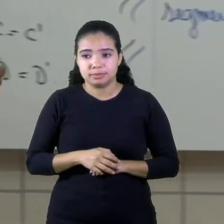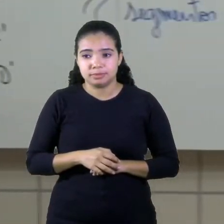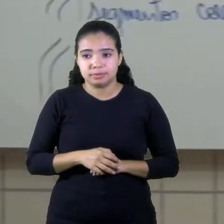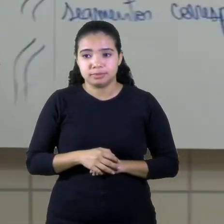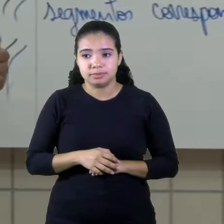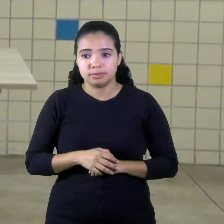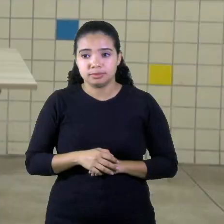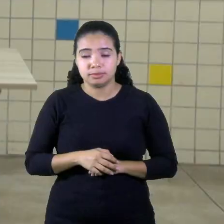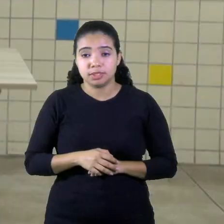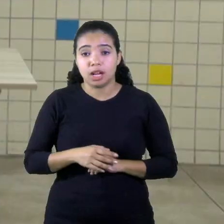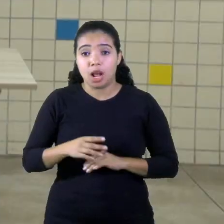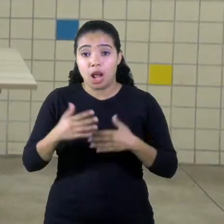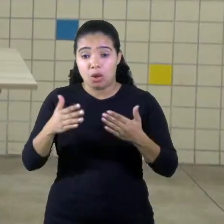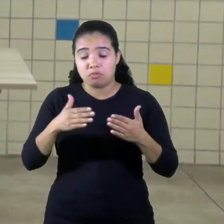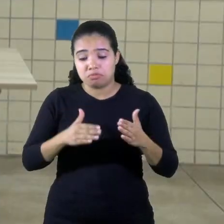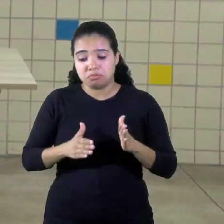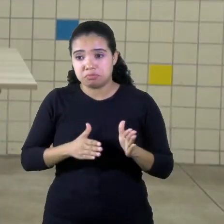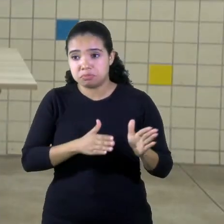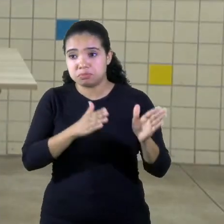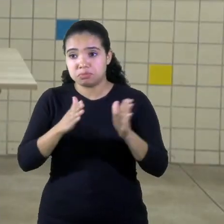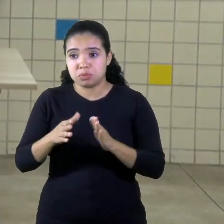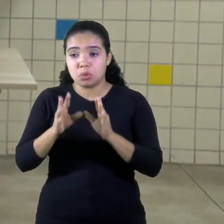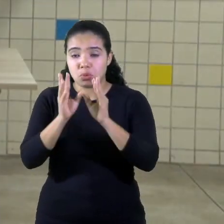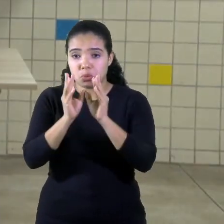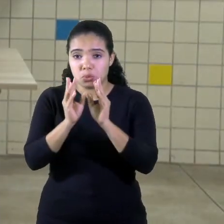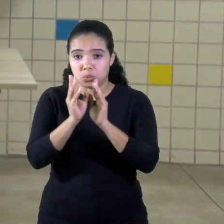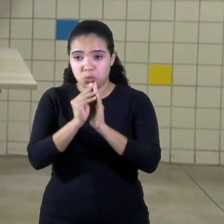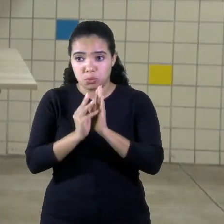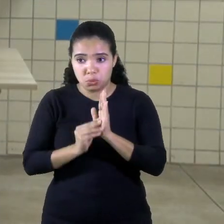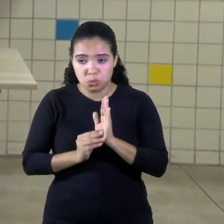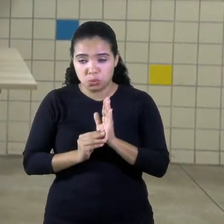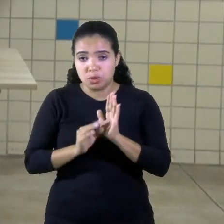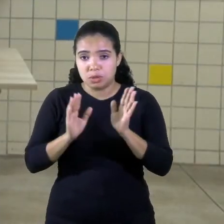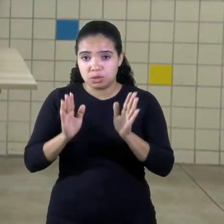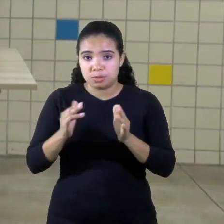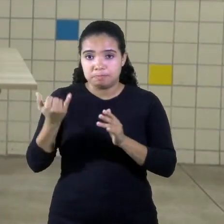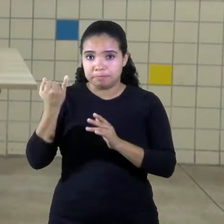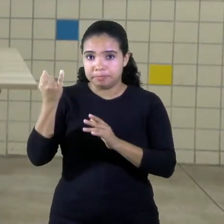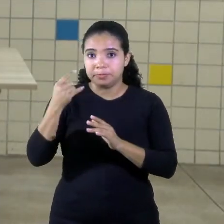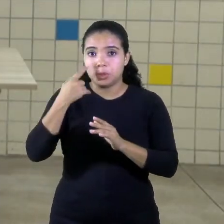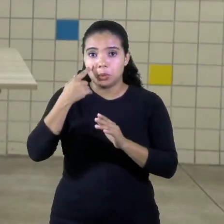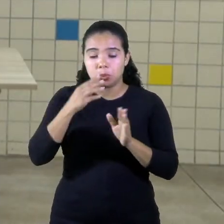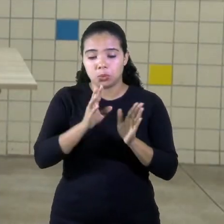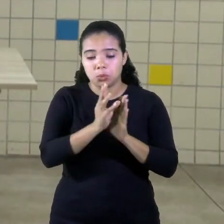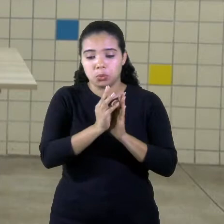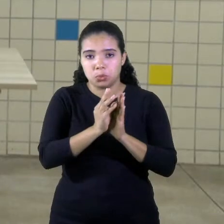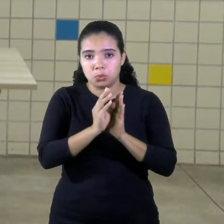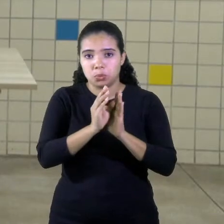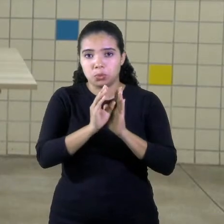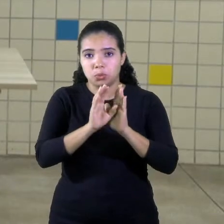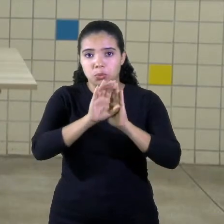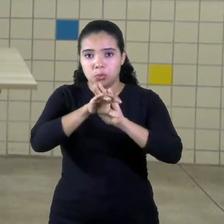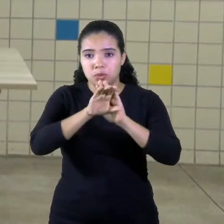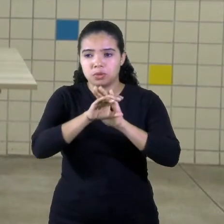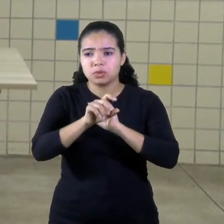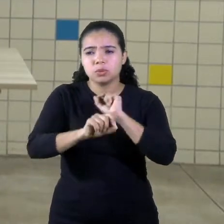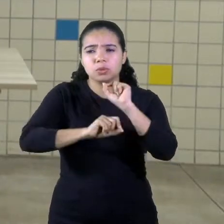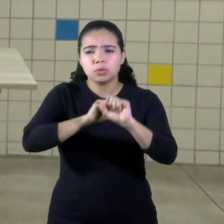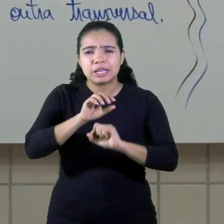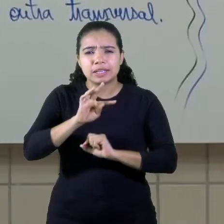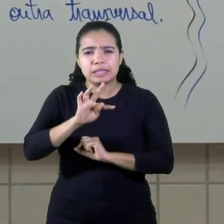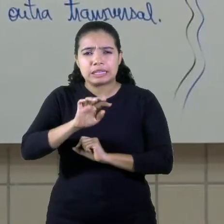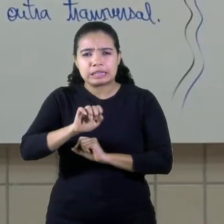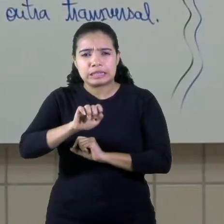Bom, então vamos, agora que nós já revimos alguns conceitos importantes, vamos ao conceito do Teorema de Tales. O que Tales falou,